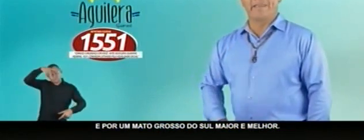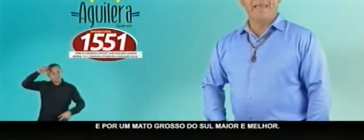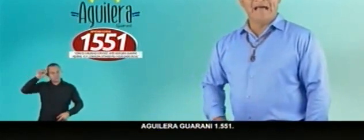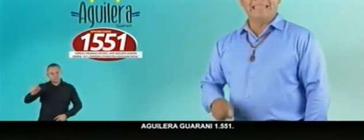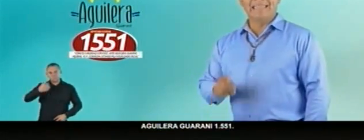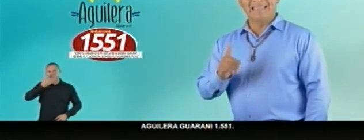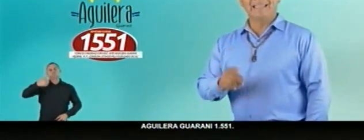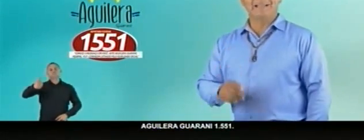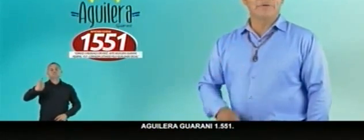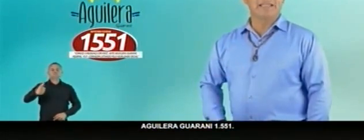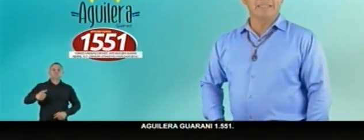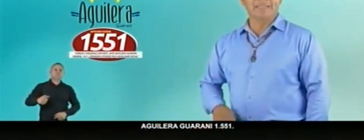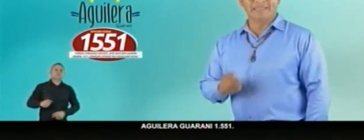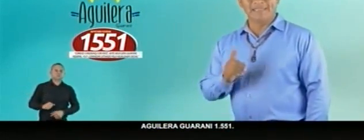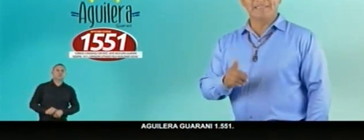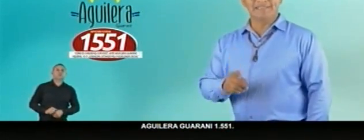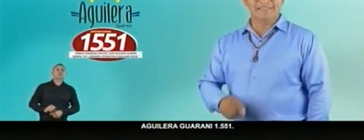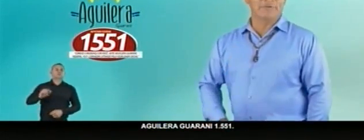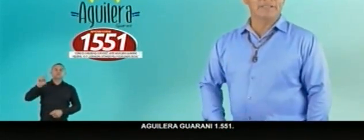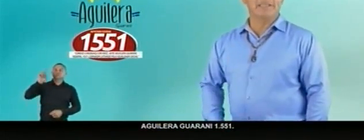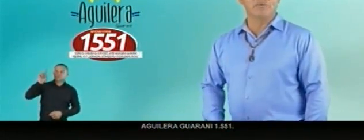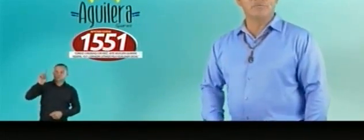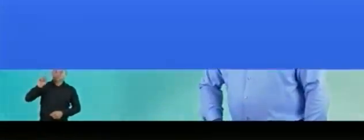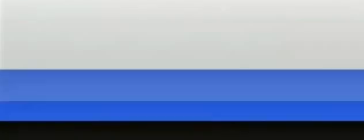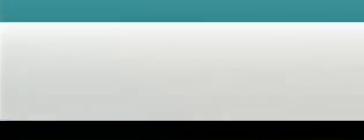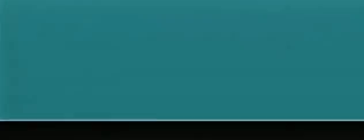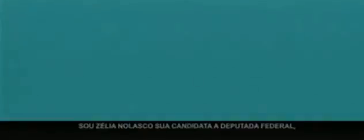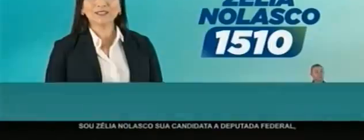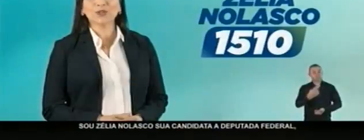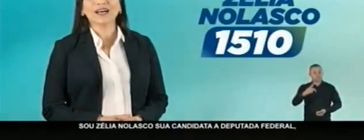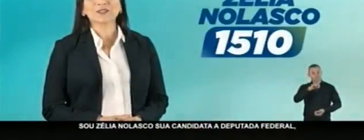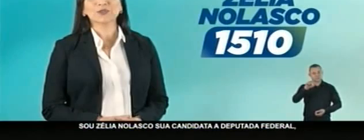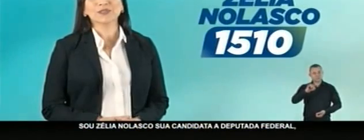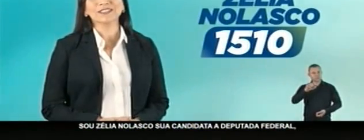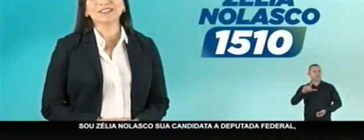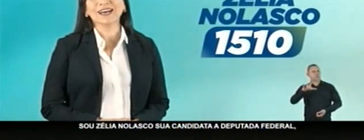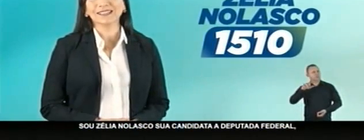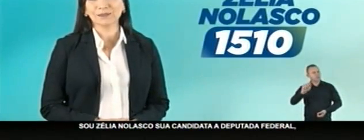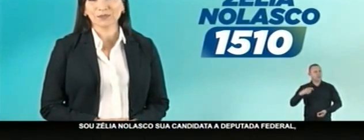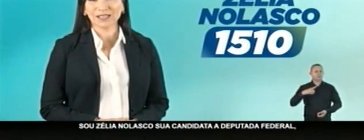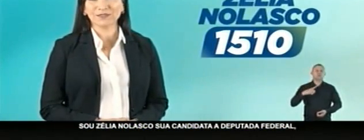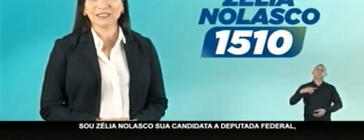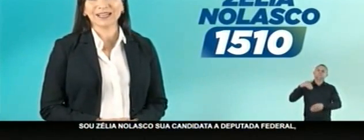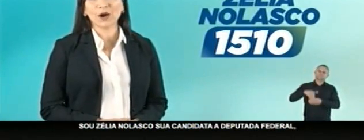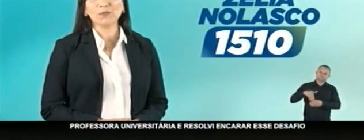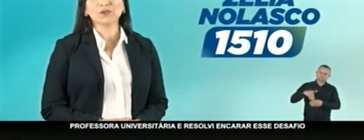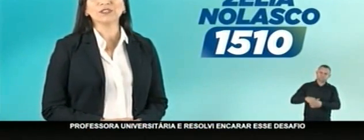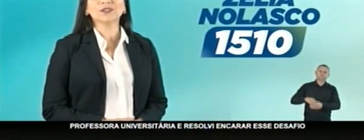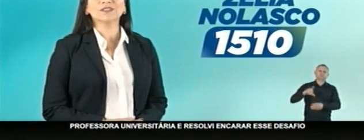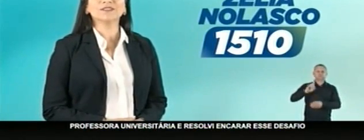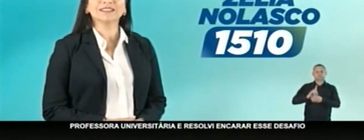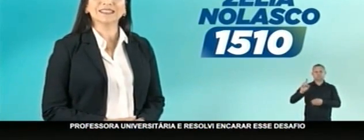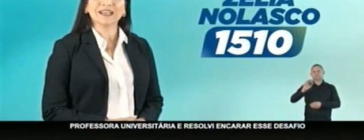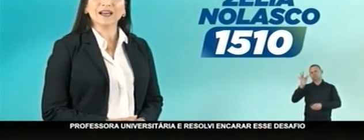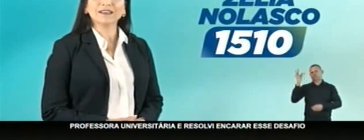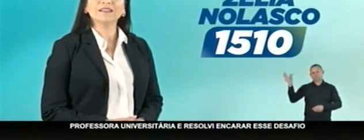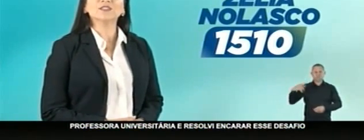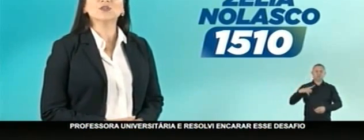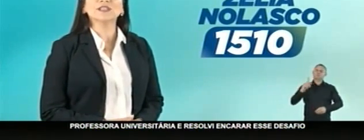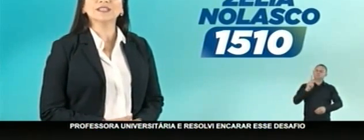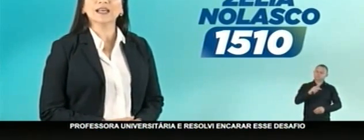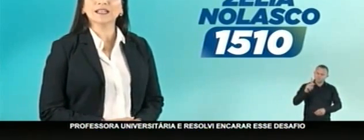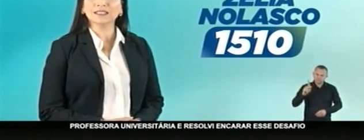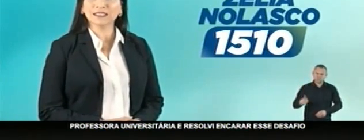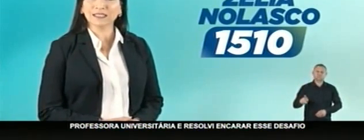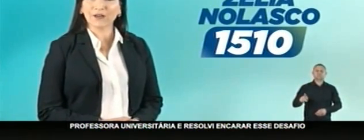e melhor. Aguilera Guarani 1551. Sou Zélia Nolasco, sua candidata a deputada federal, professora universitária,